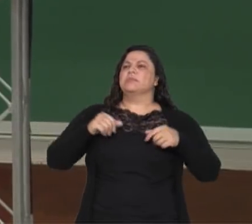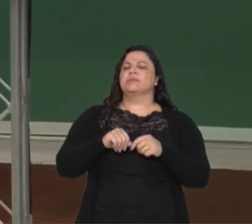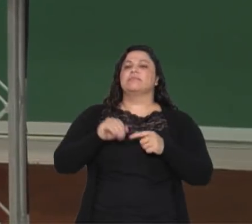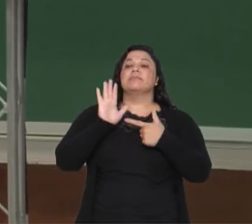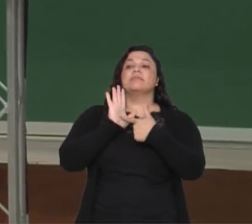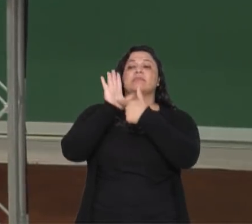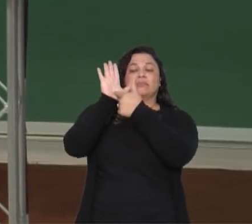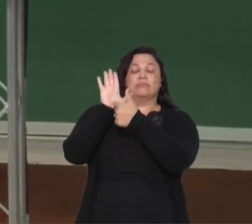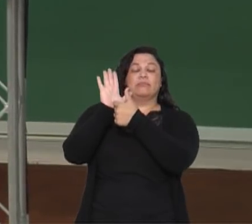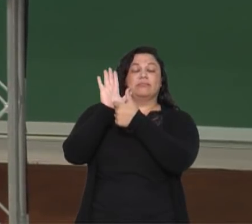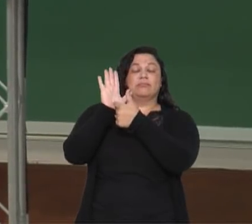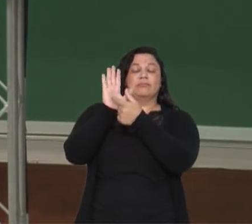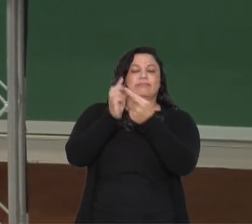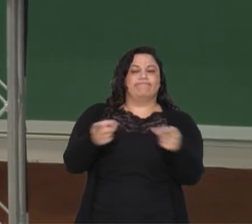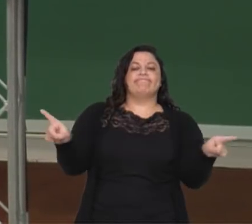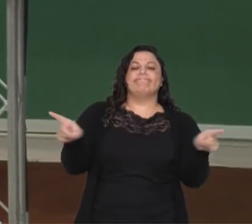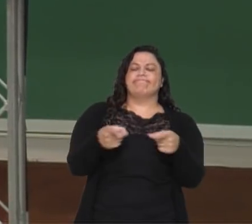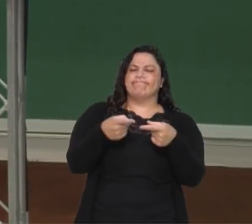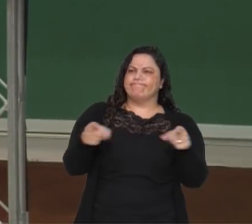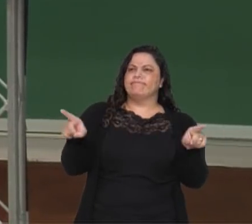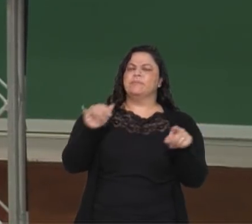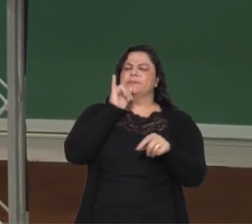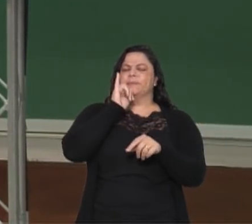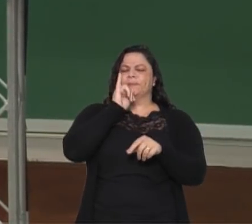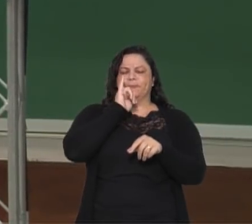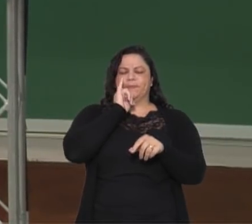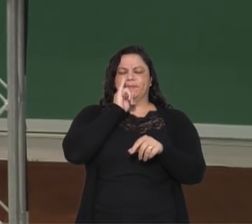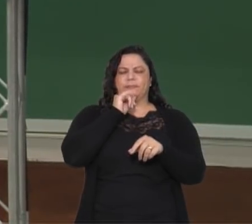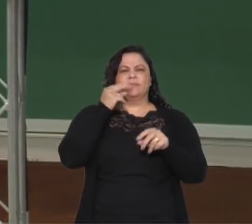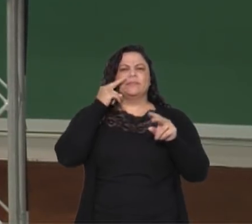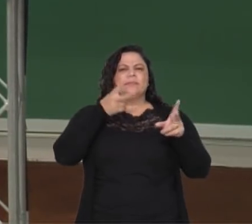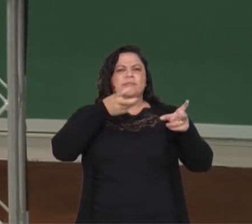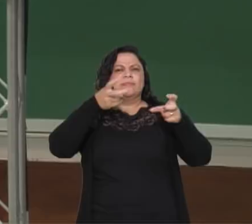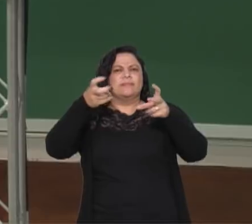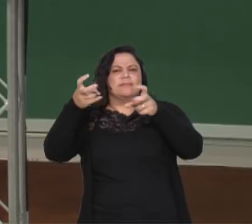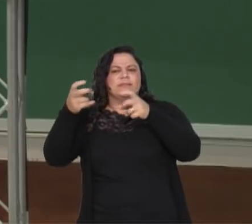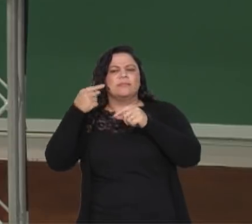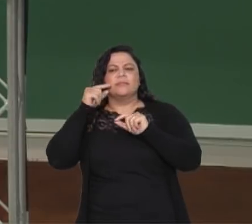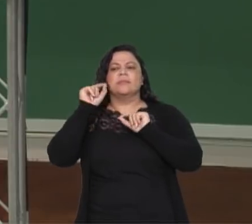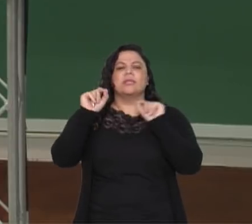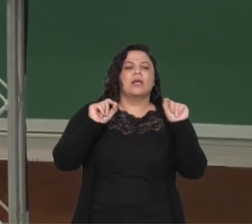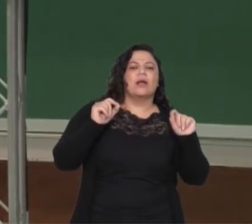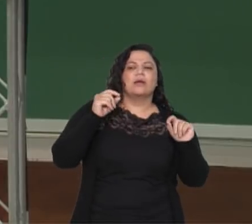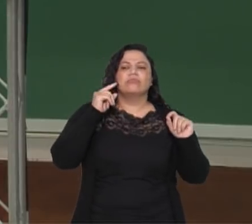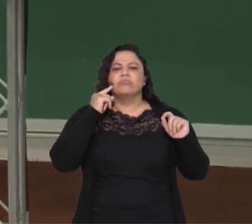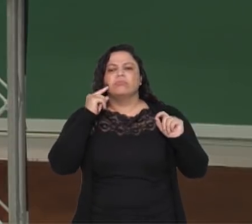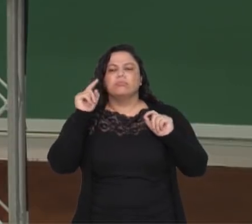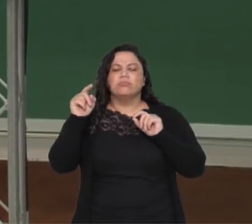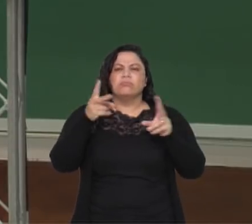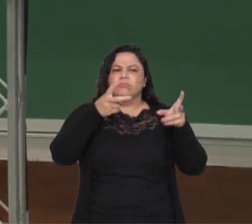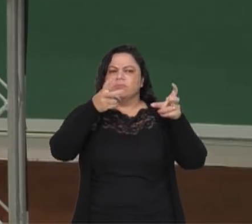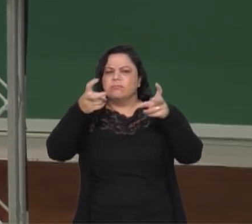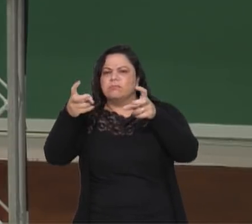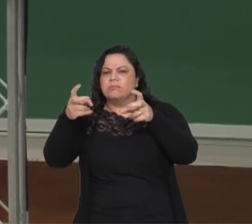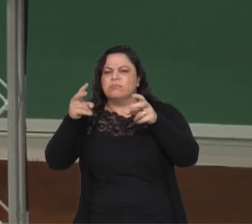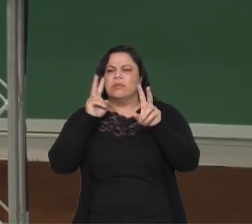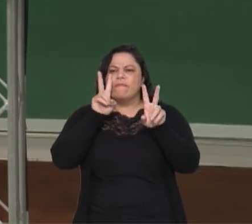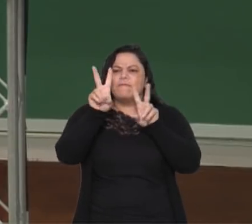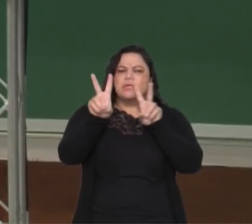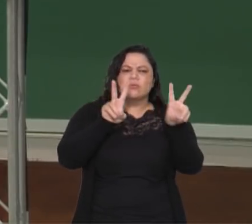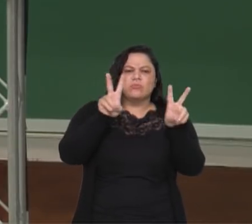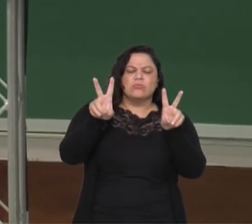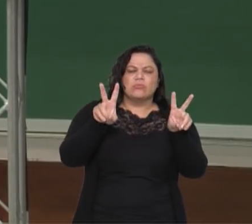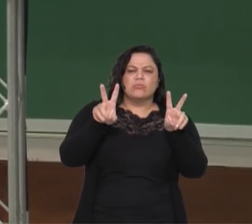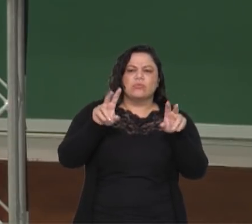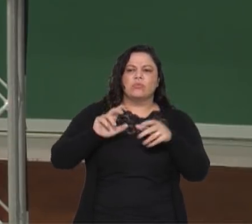apresentação musical e aquilo a interessa bastante, ela quer prestar atenção em todos os parâmetros sonoros que tem ali. Se alguém abre